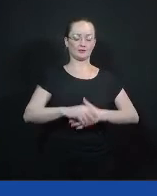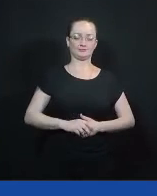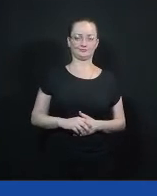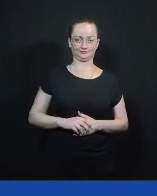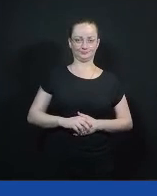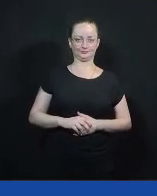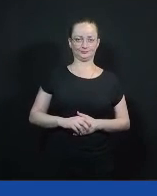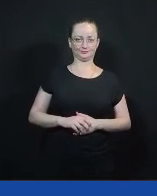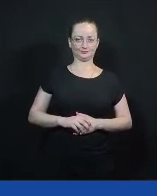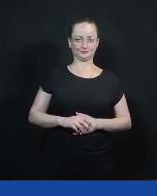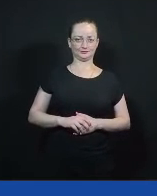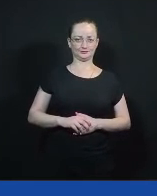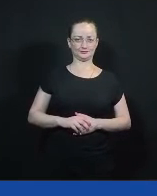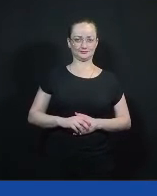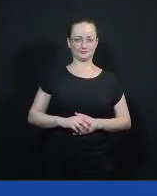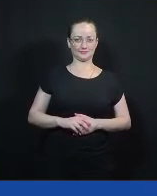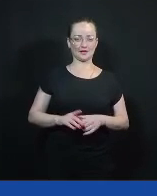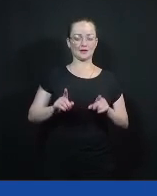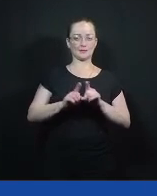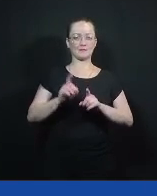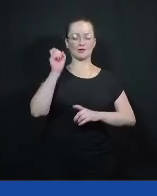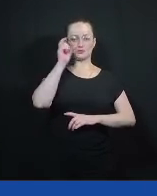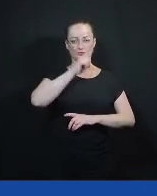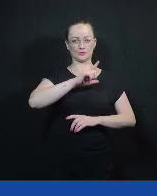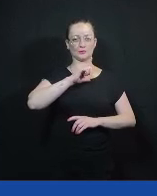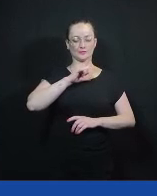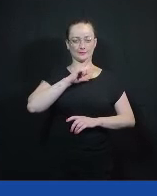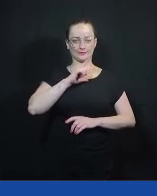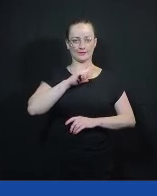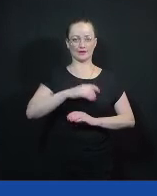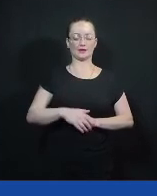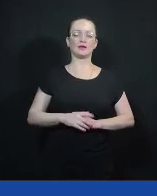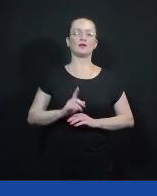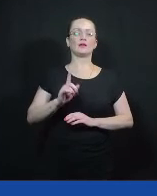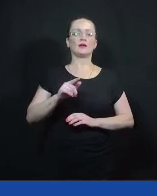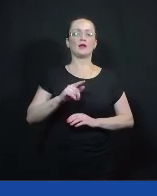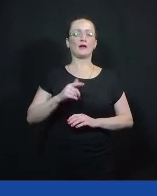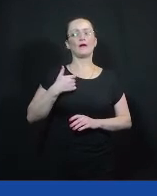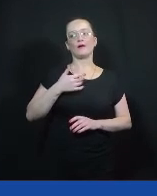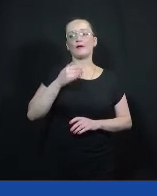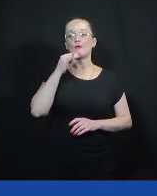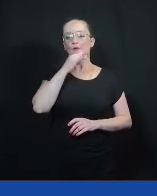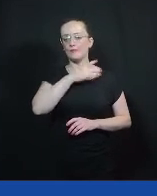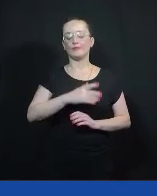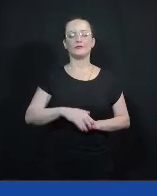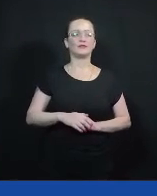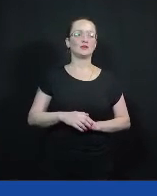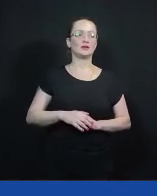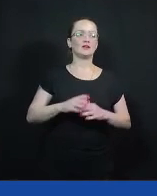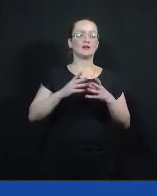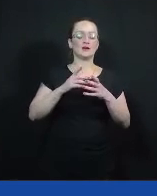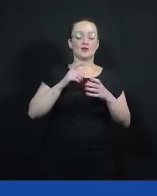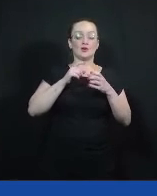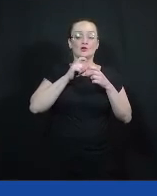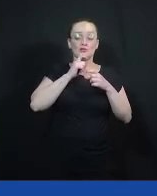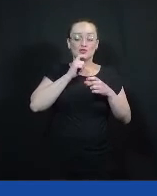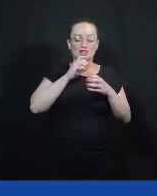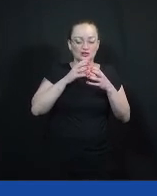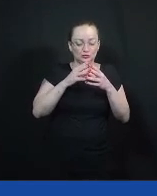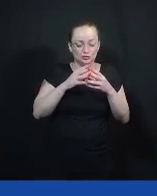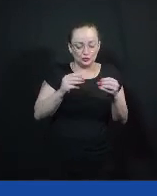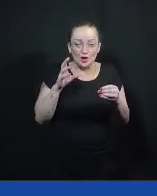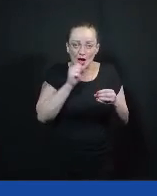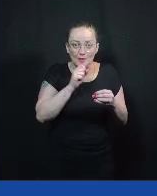nítido, também a despeito das dificuldades. É claro que é uma coisa de enxugar gelo, é claro que o gelo derrete mais rápido, ou